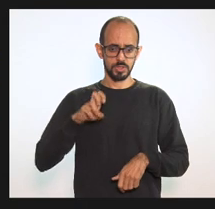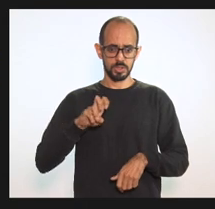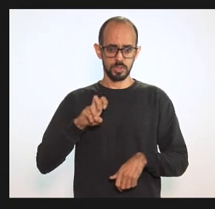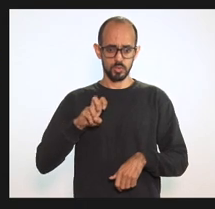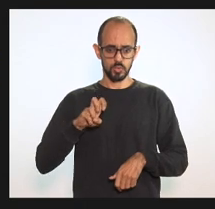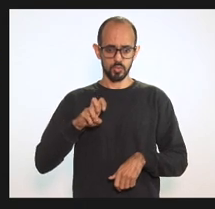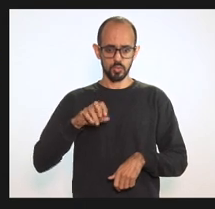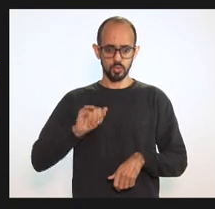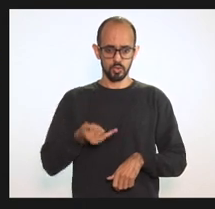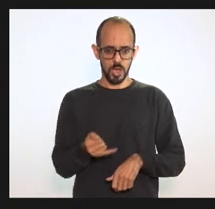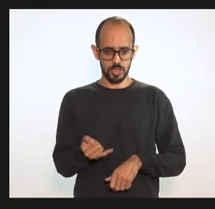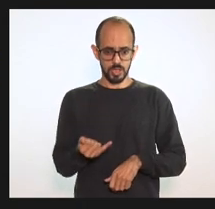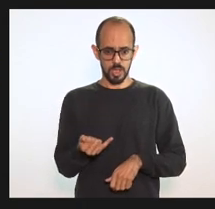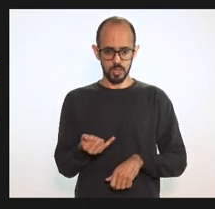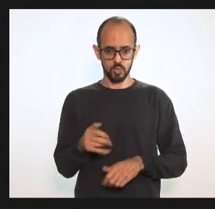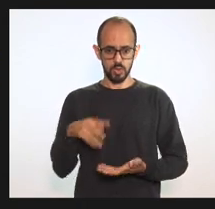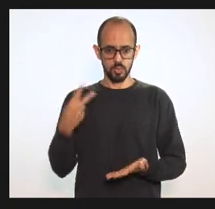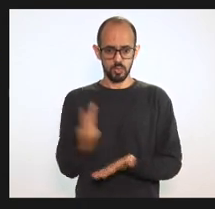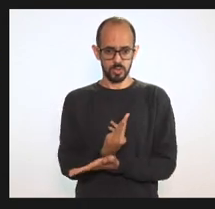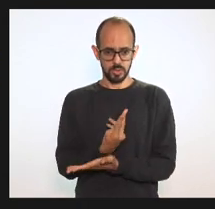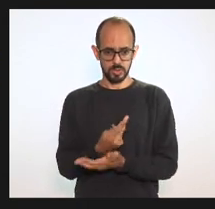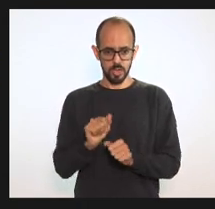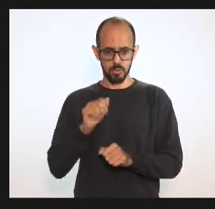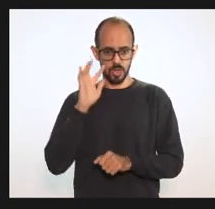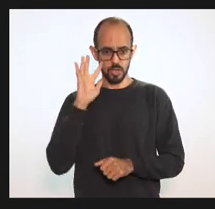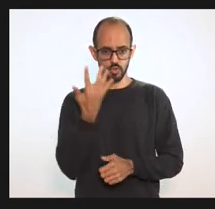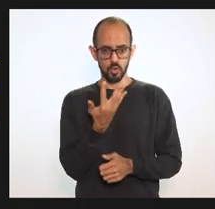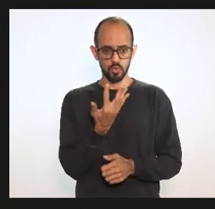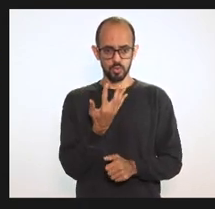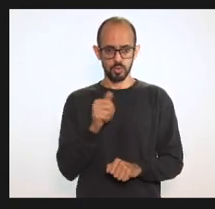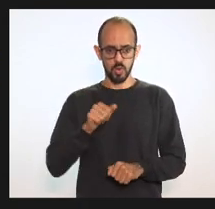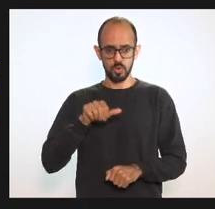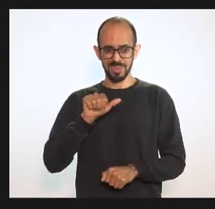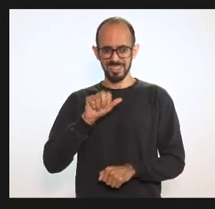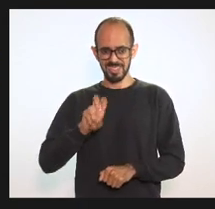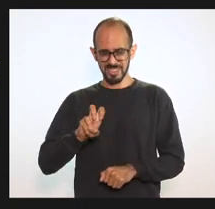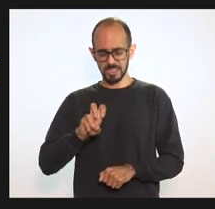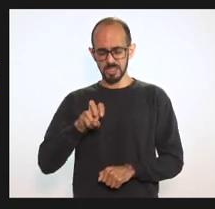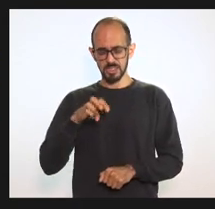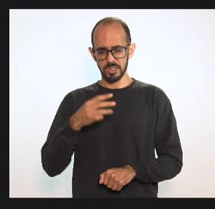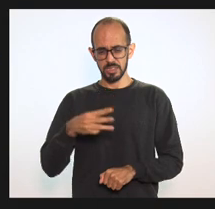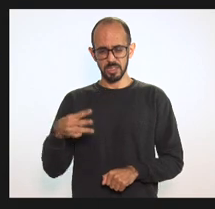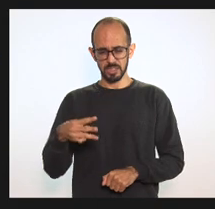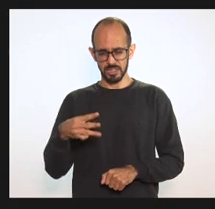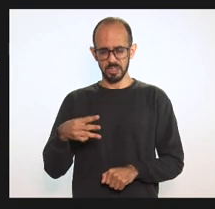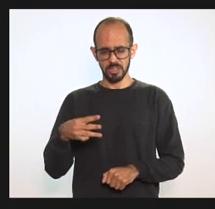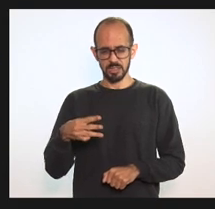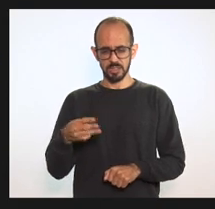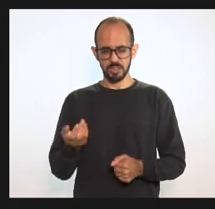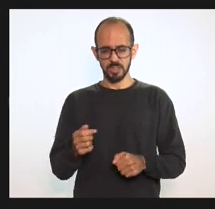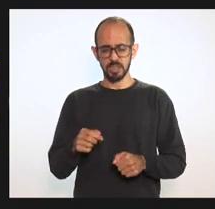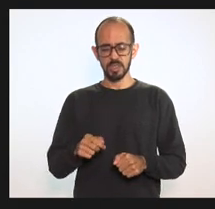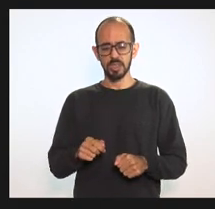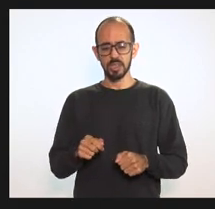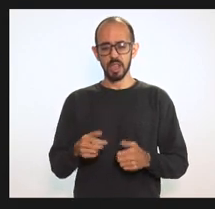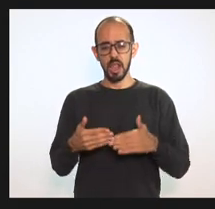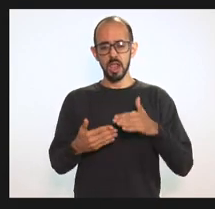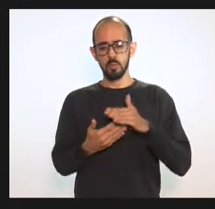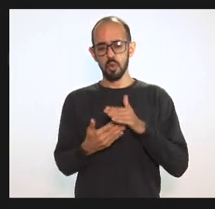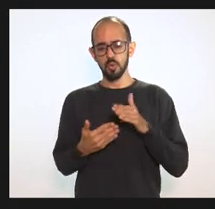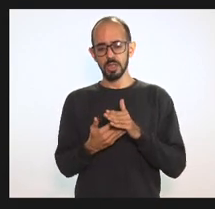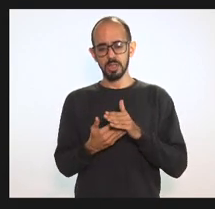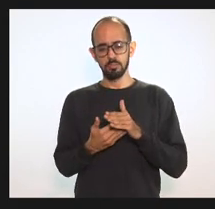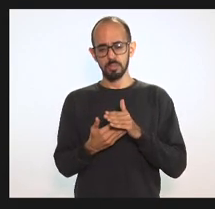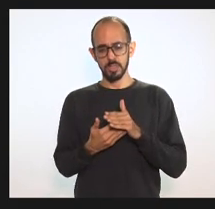foi soltada uma resolução, a 1536, que restringe a abertura das escolas quando a